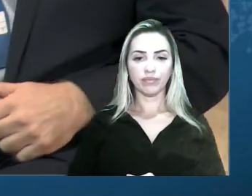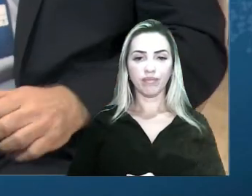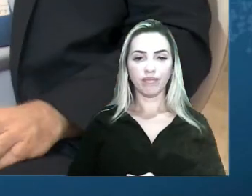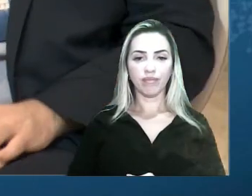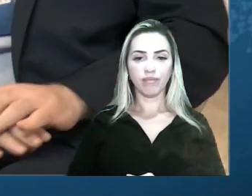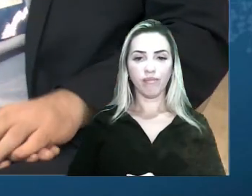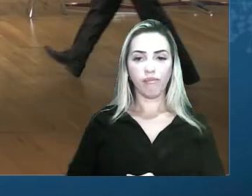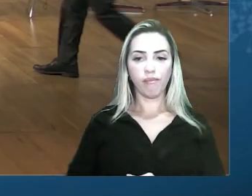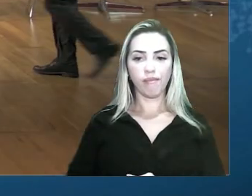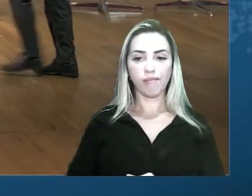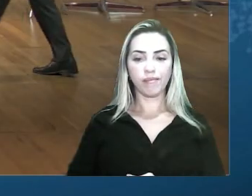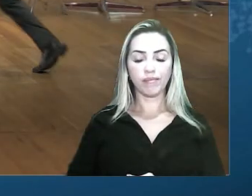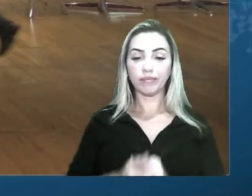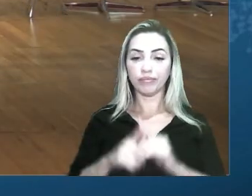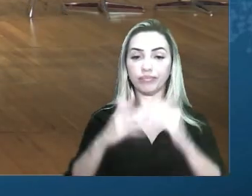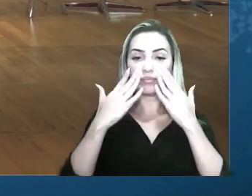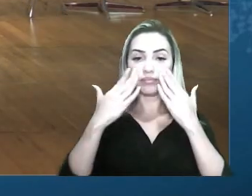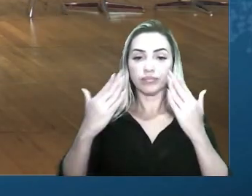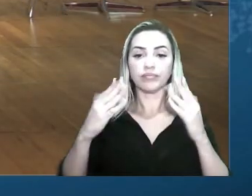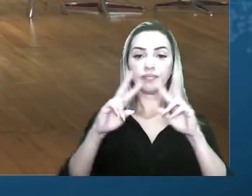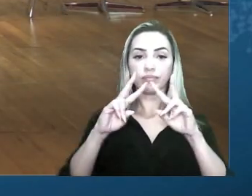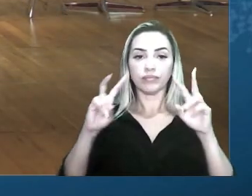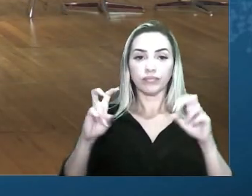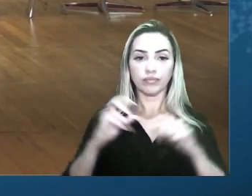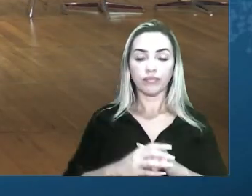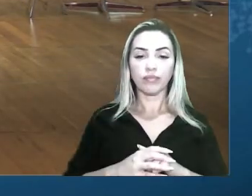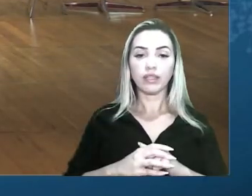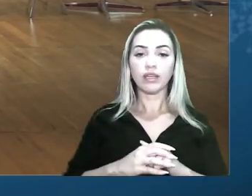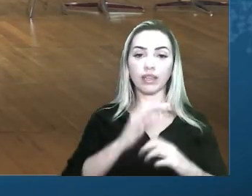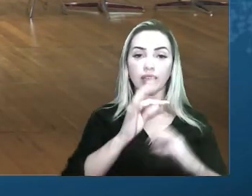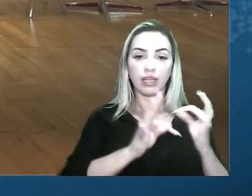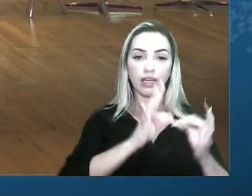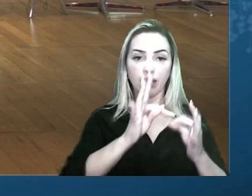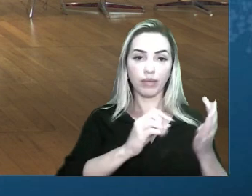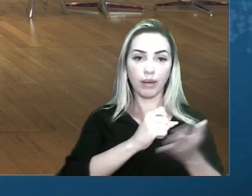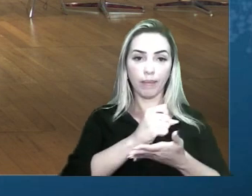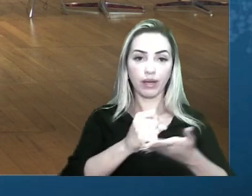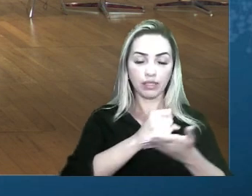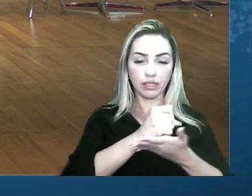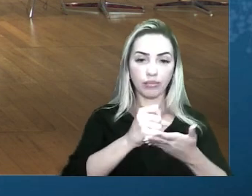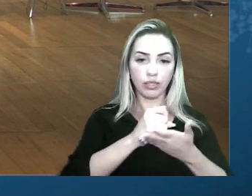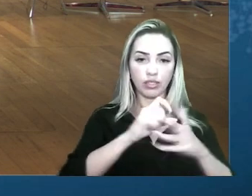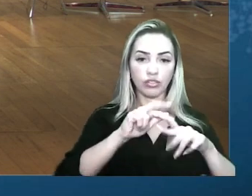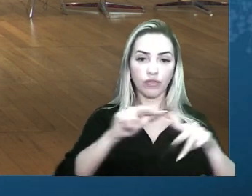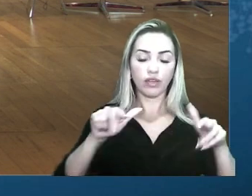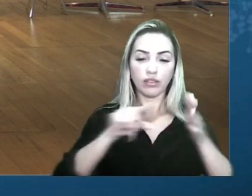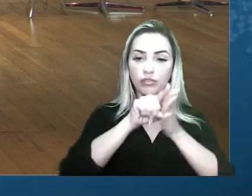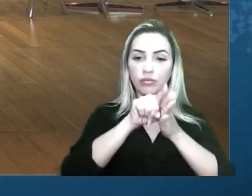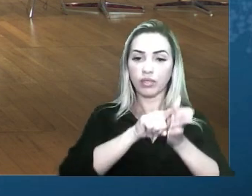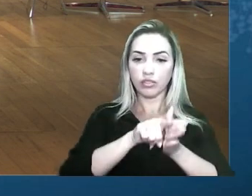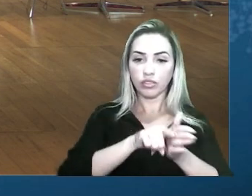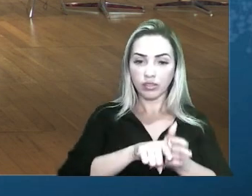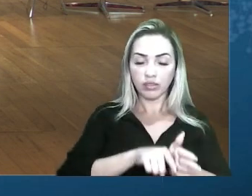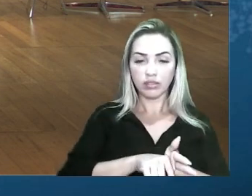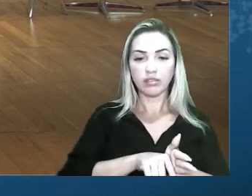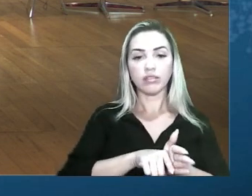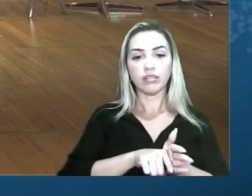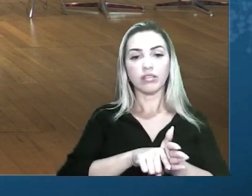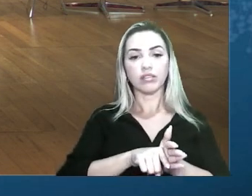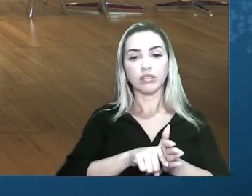Com a apresentação Gene Therapy Based Approaches to Treat Patients in